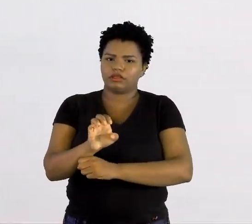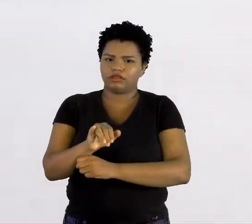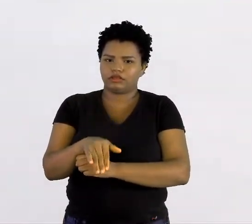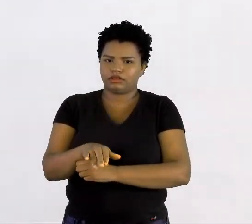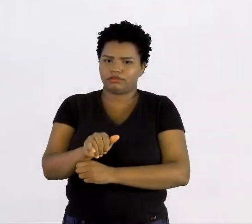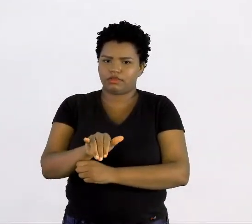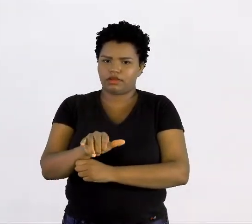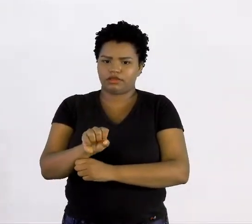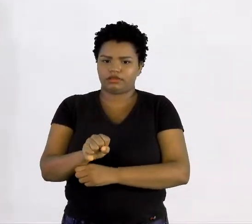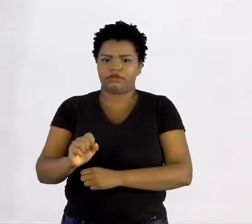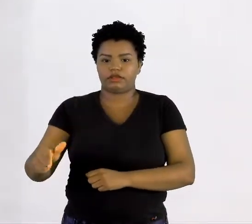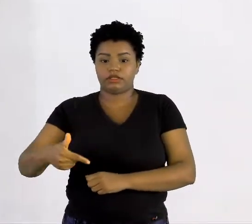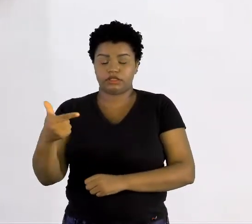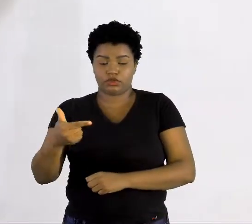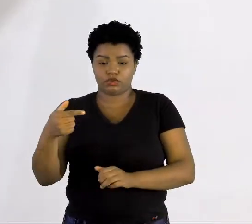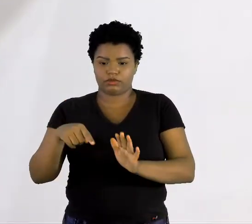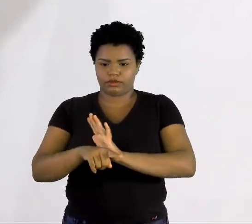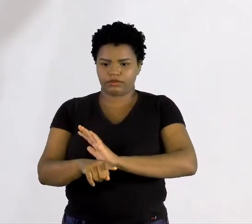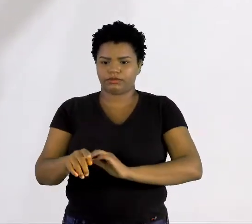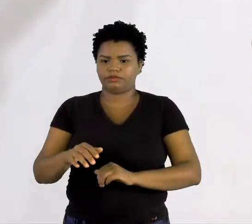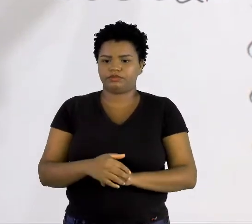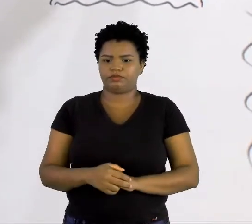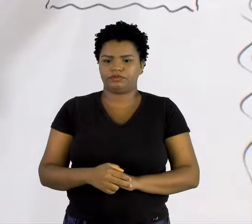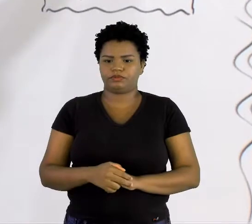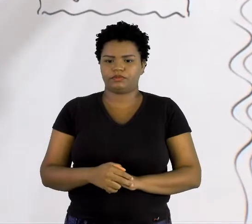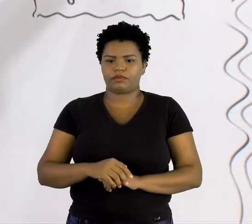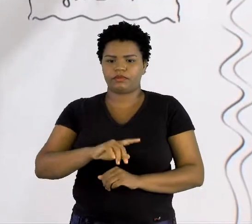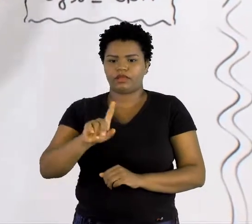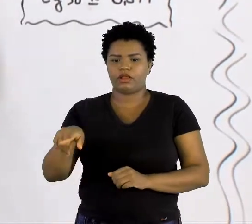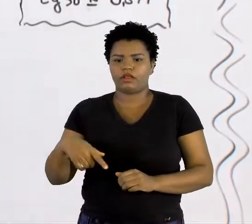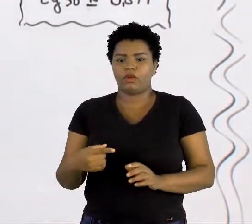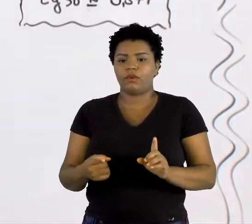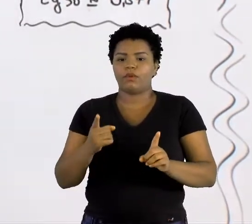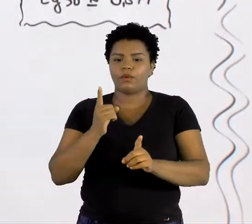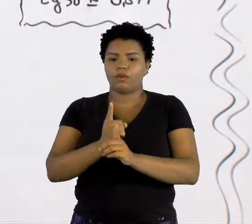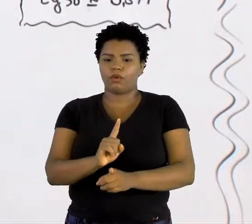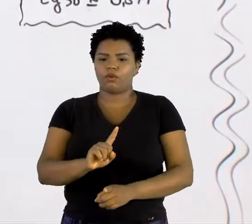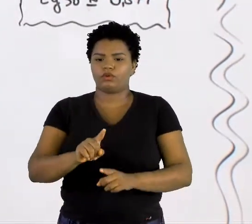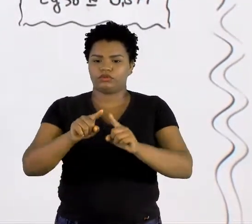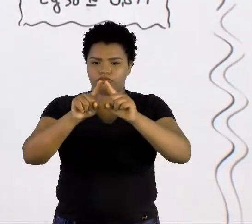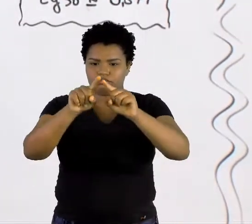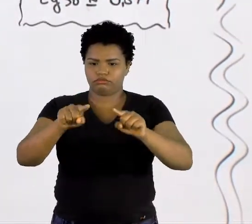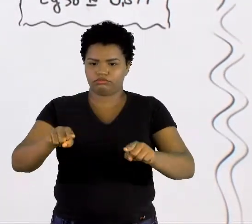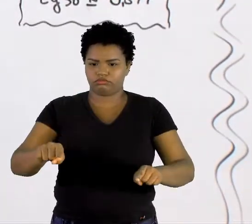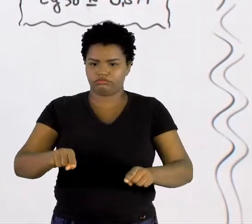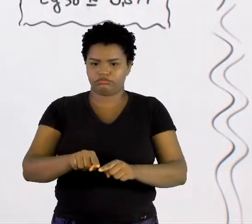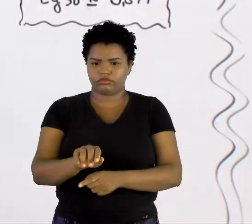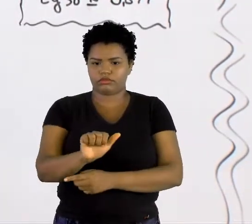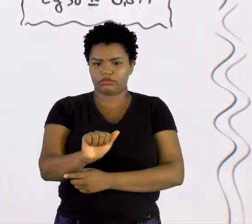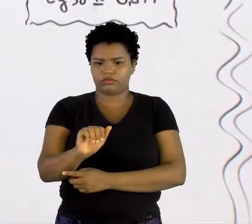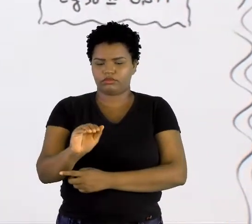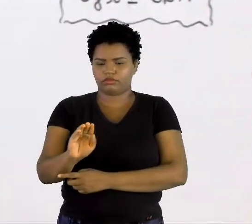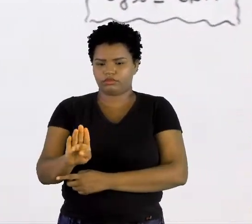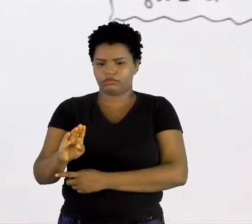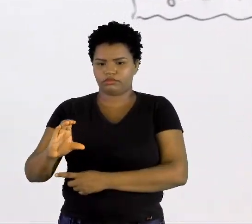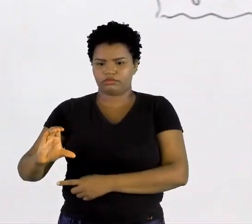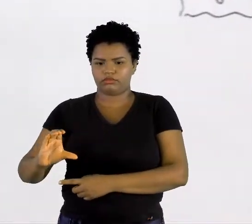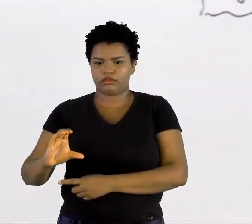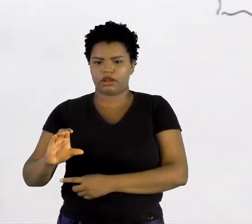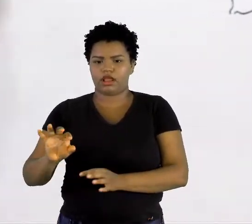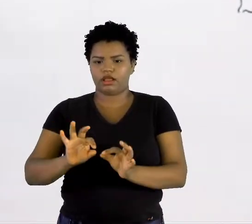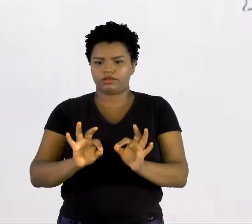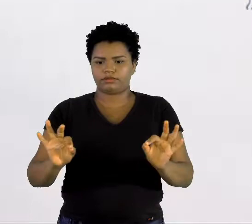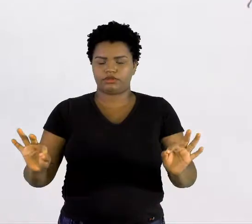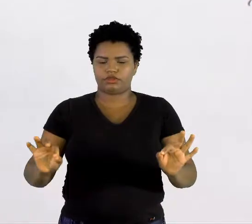questão. Determine no triângulo retângulo ABC as medidas A e C. Bom, ele me deu o